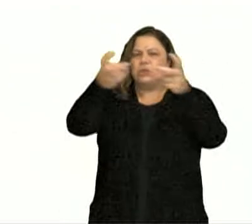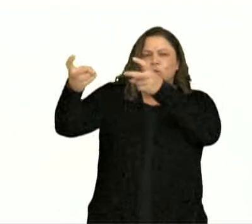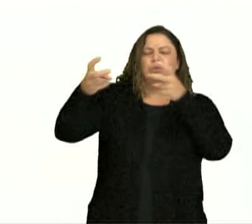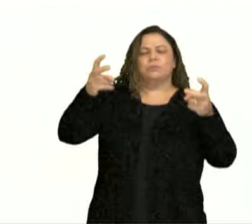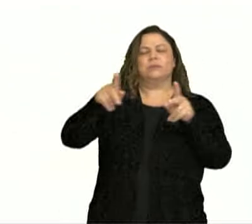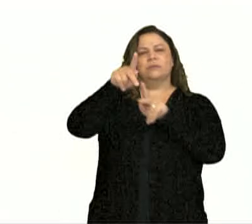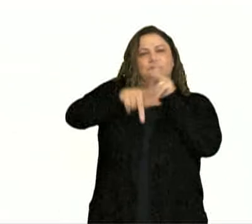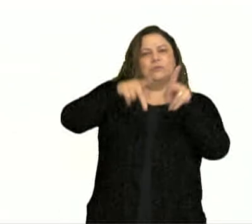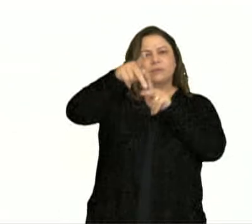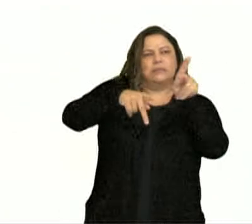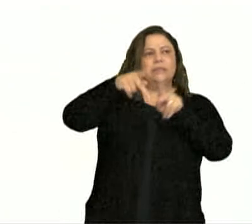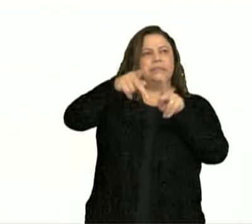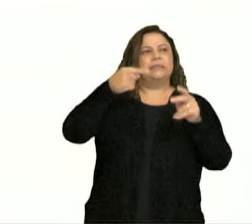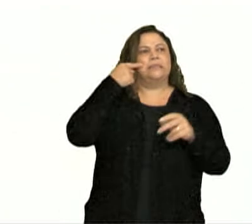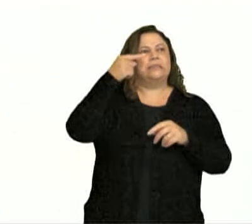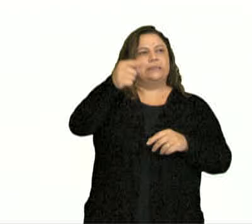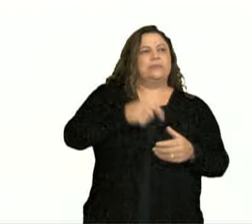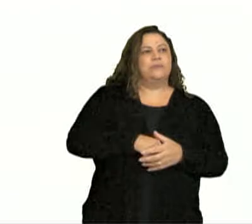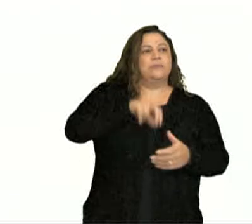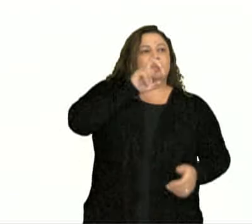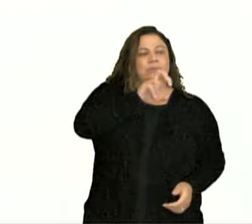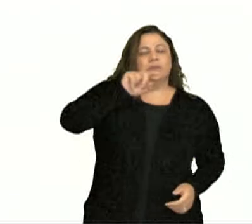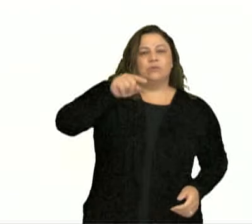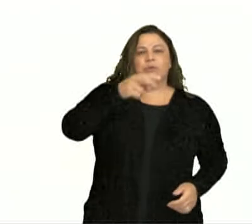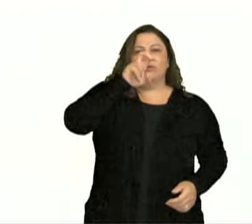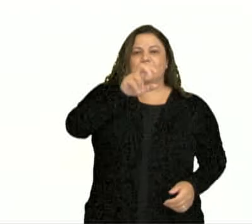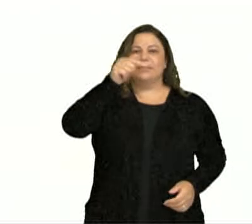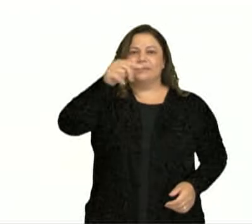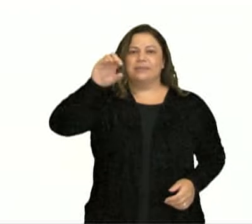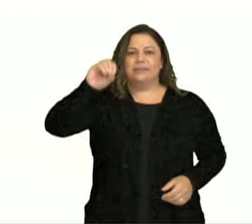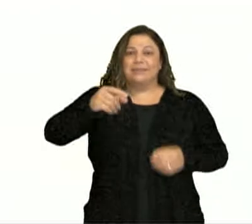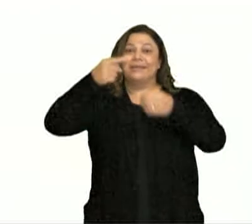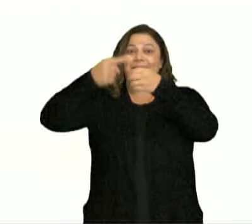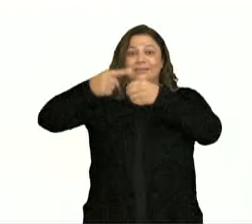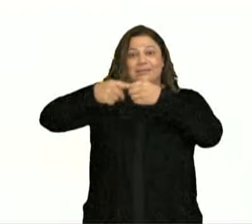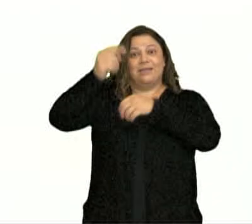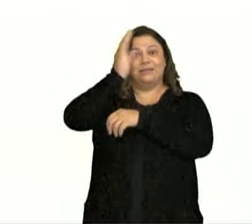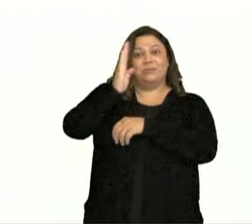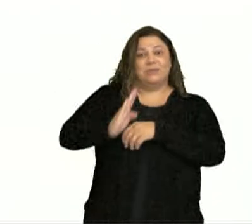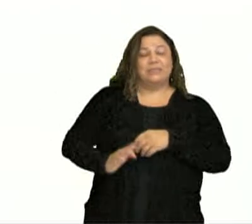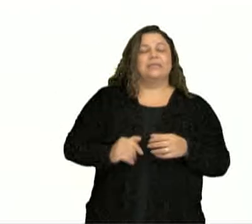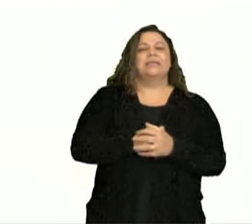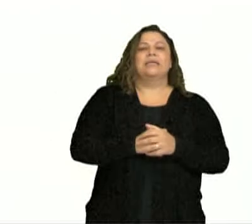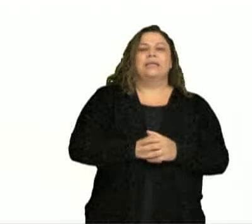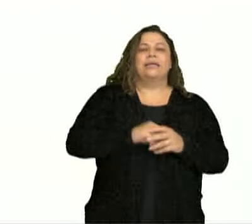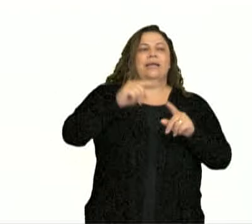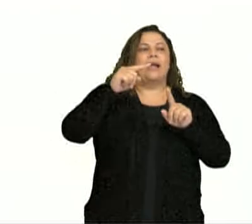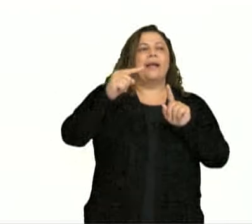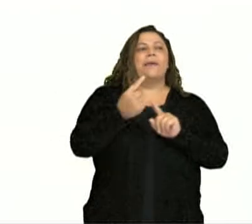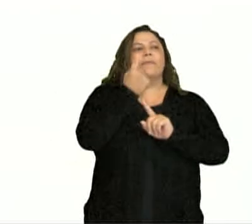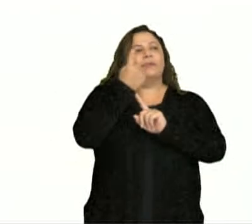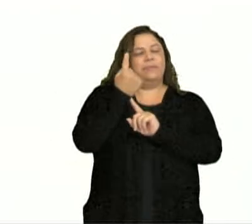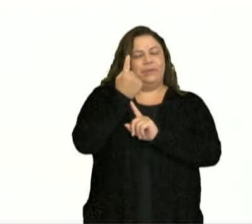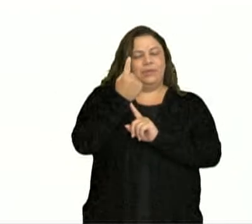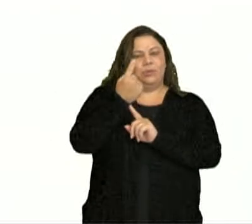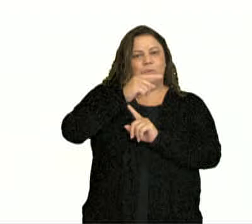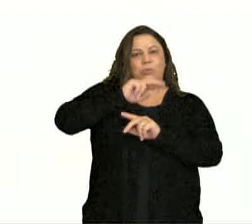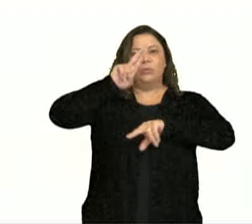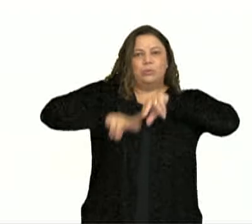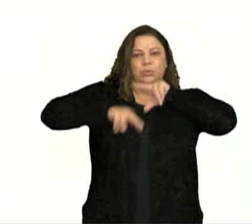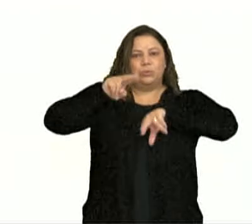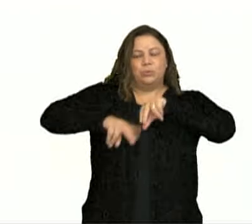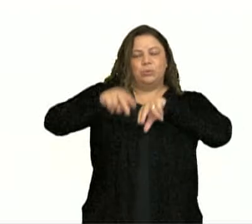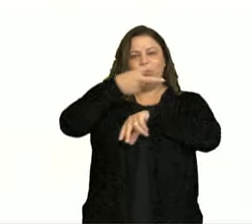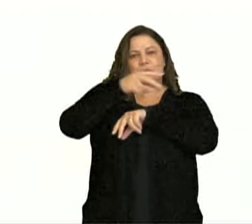nos 5.570 municípios brasileiros, com data referência de 1º de julho de 2020.